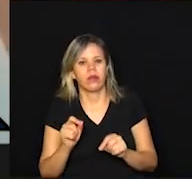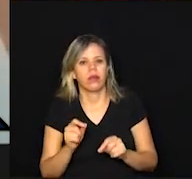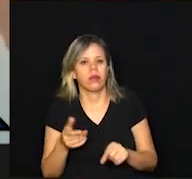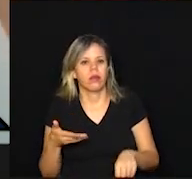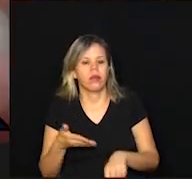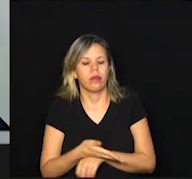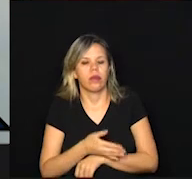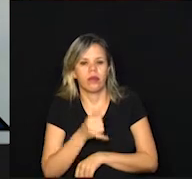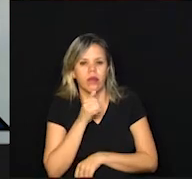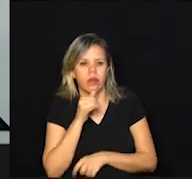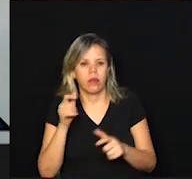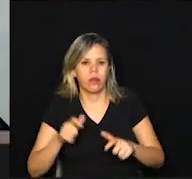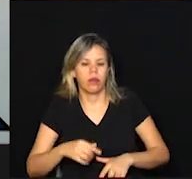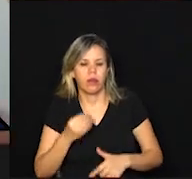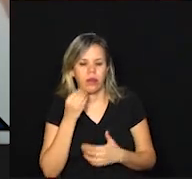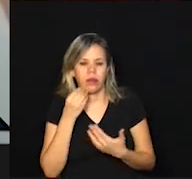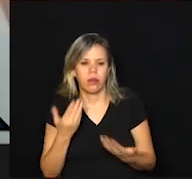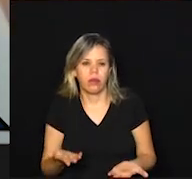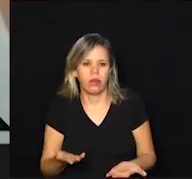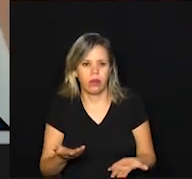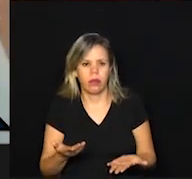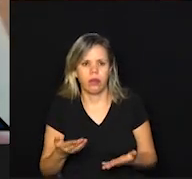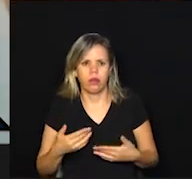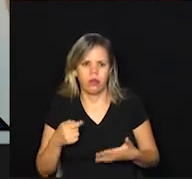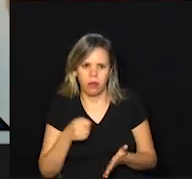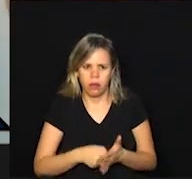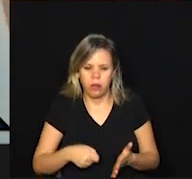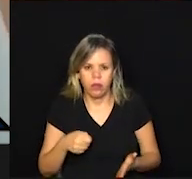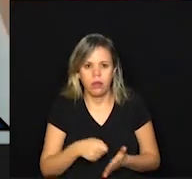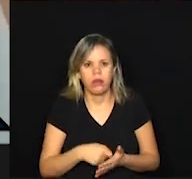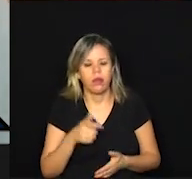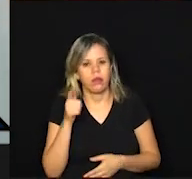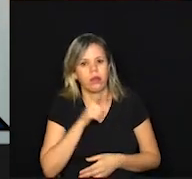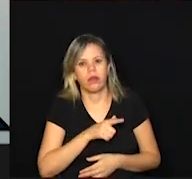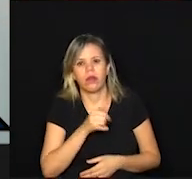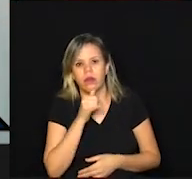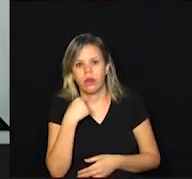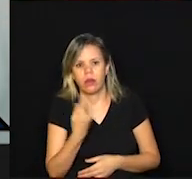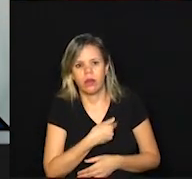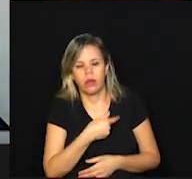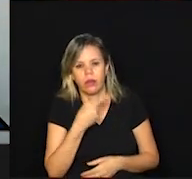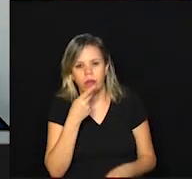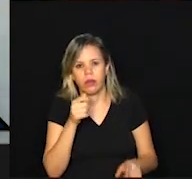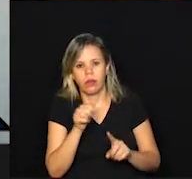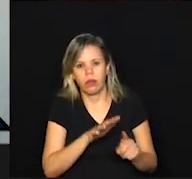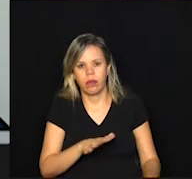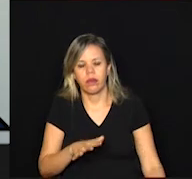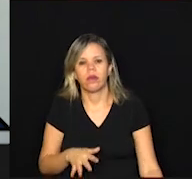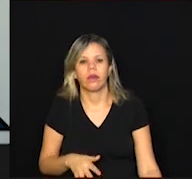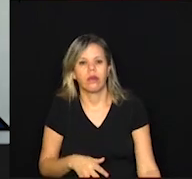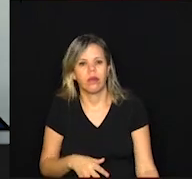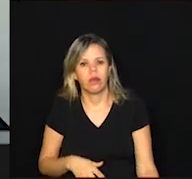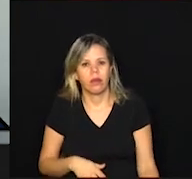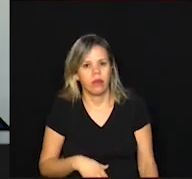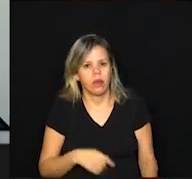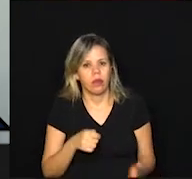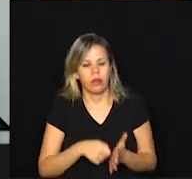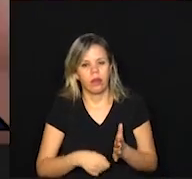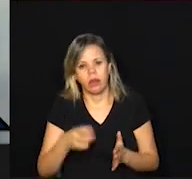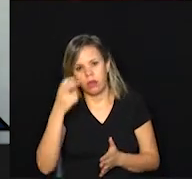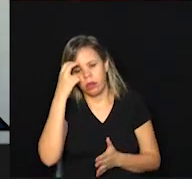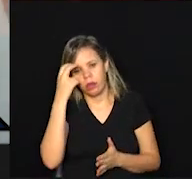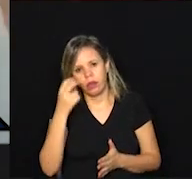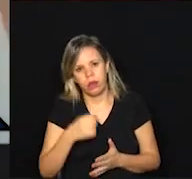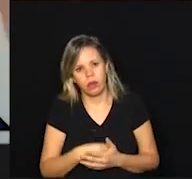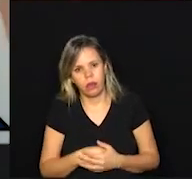cessão do espaço foi uma batalha e a gente conquistou a gente pode Gol a sociedade né os militantes da